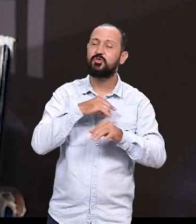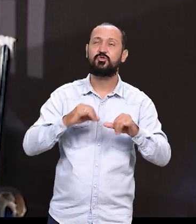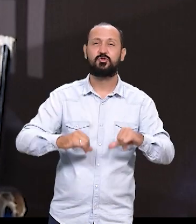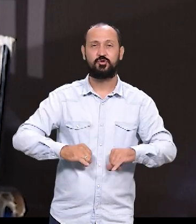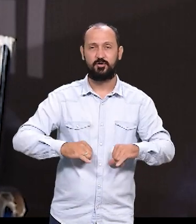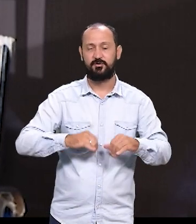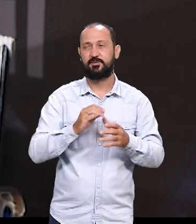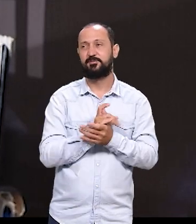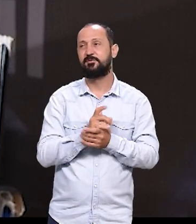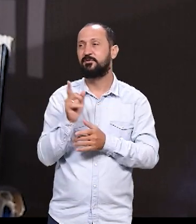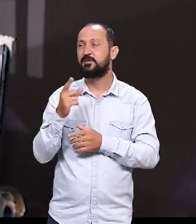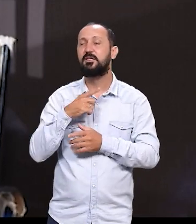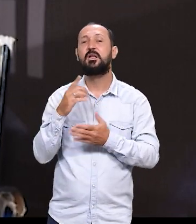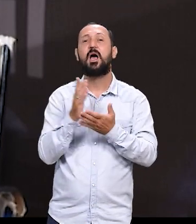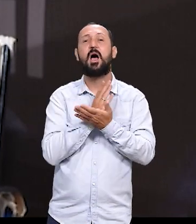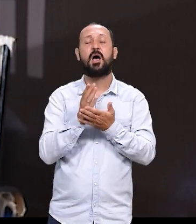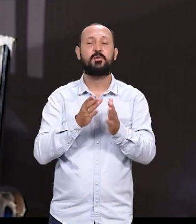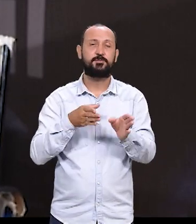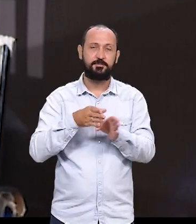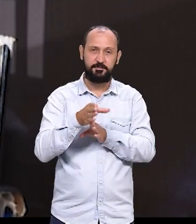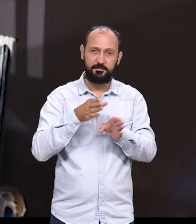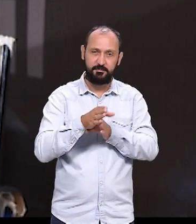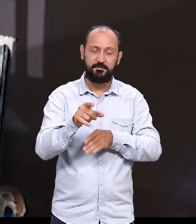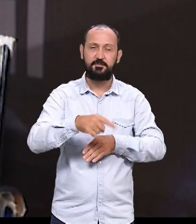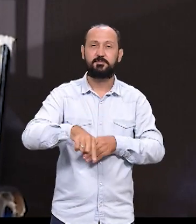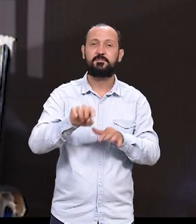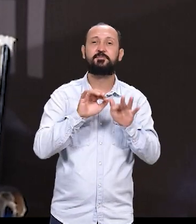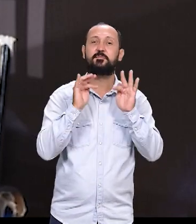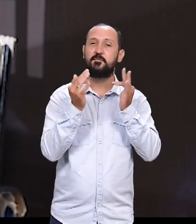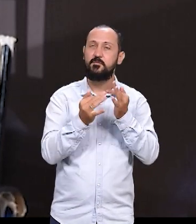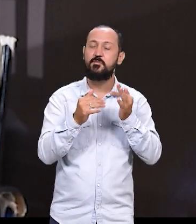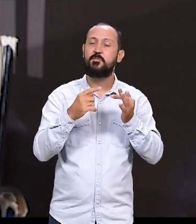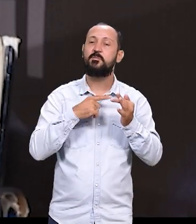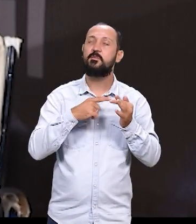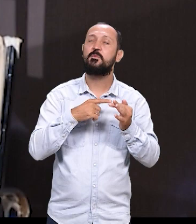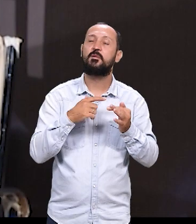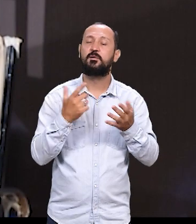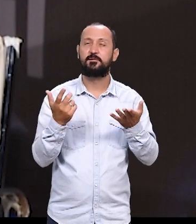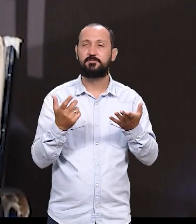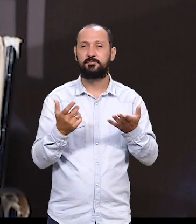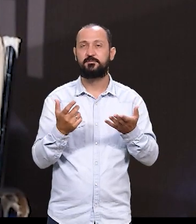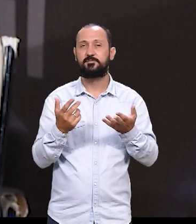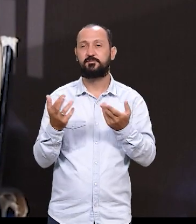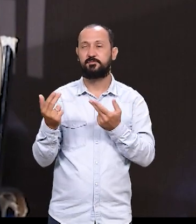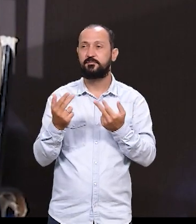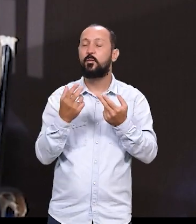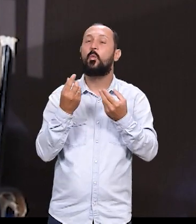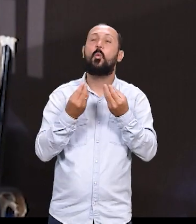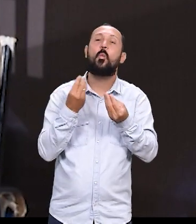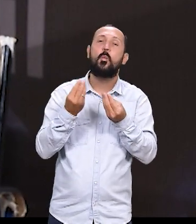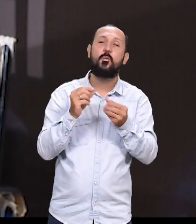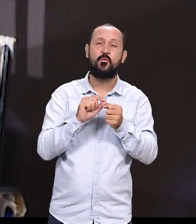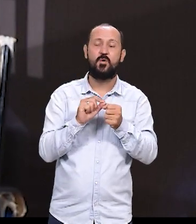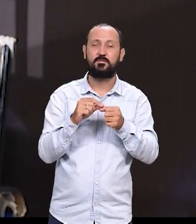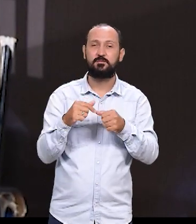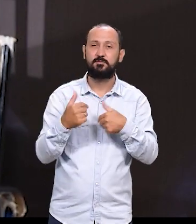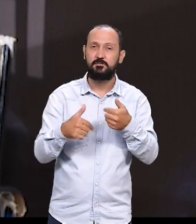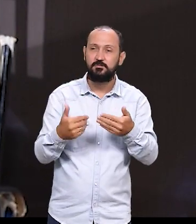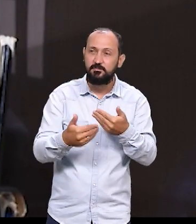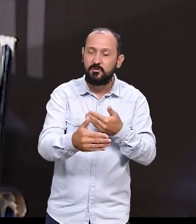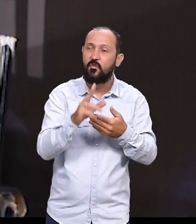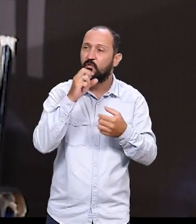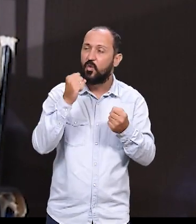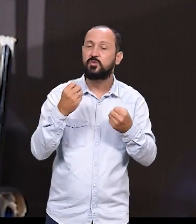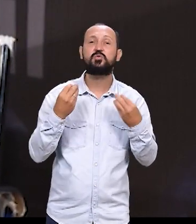próxima a gente sofre o senhor tem algum conselho para dar para essas famílias que tem um caso assim como eles têm que agir a